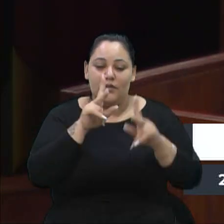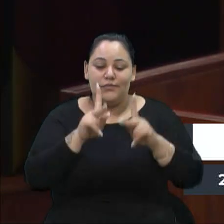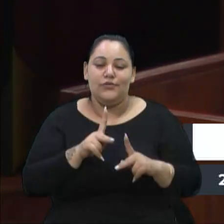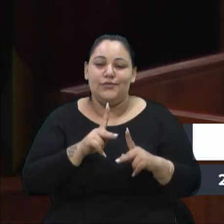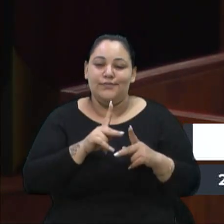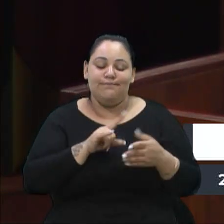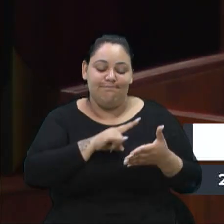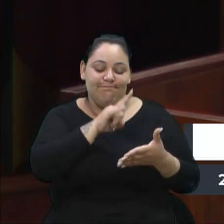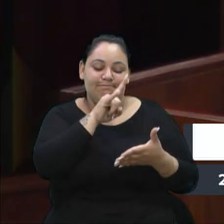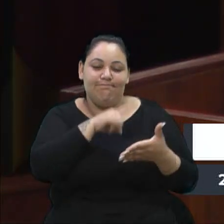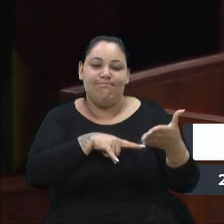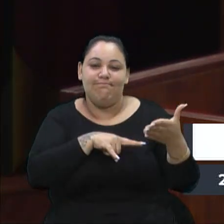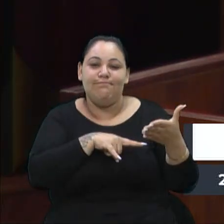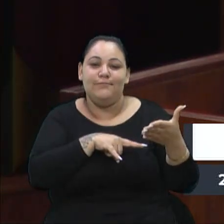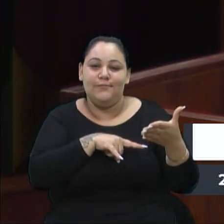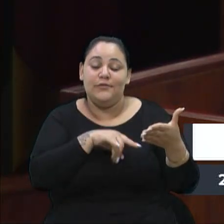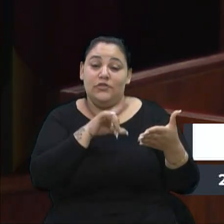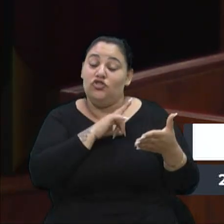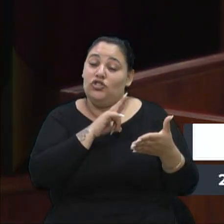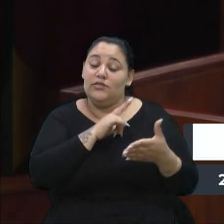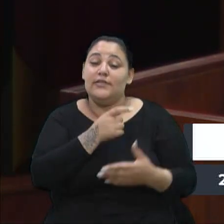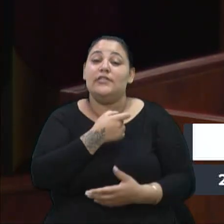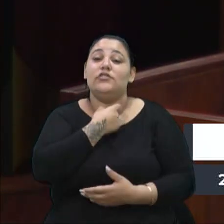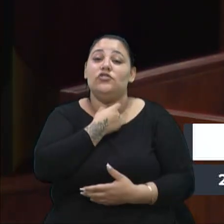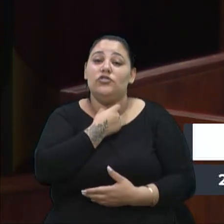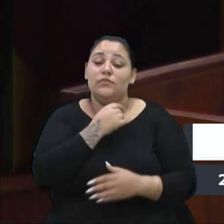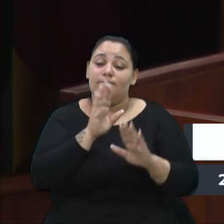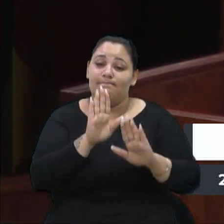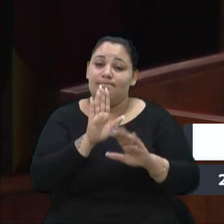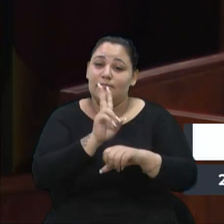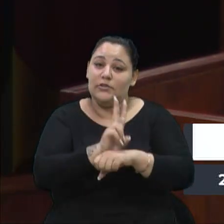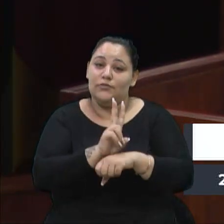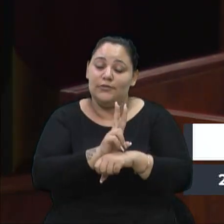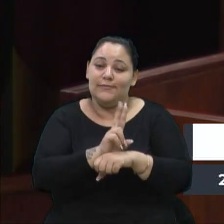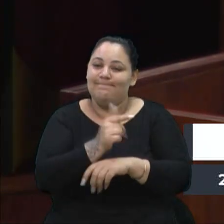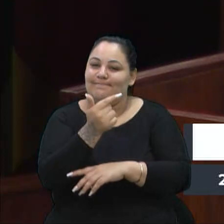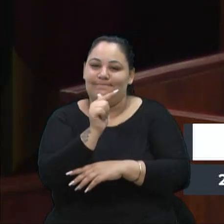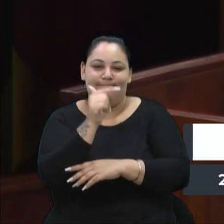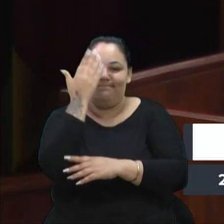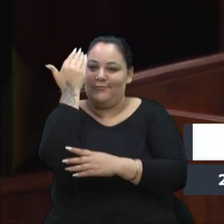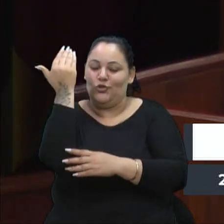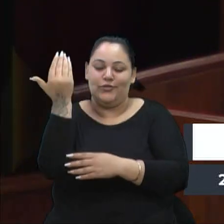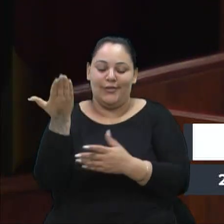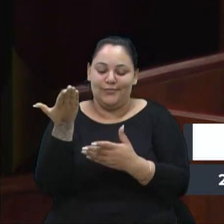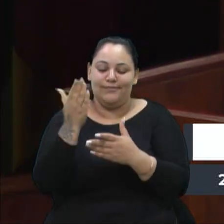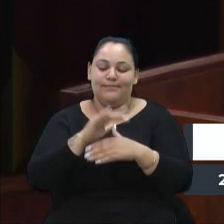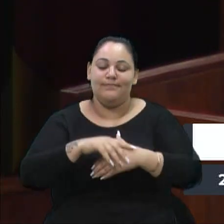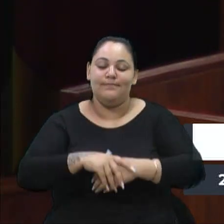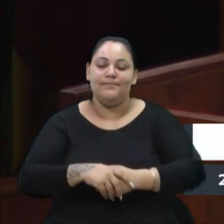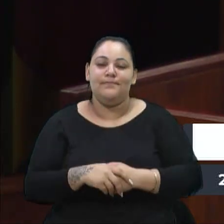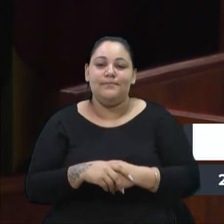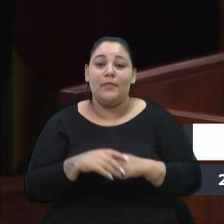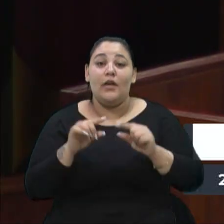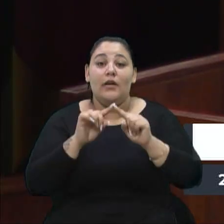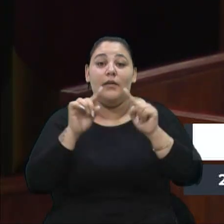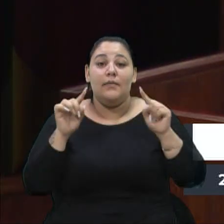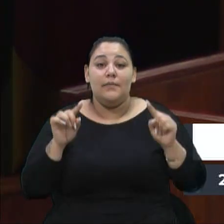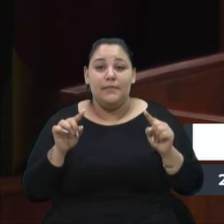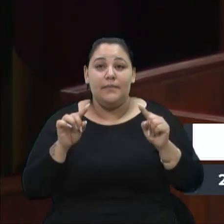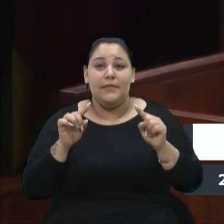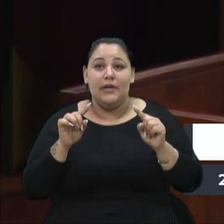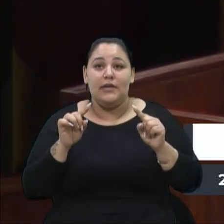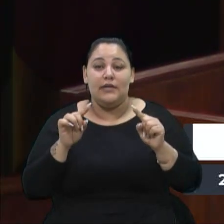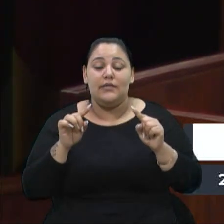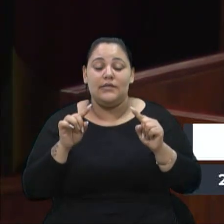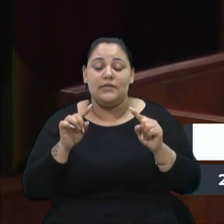documento, né, que garantiria a preservação da floresta não teve o êxito esperado. Porém, determinada a ir além pela